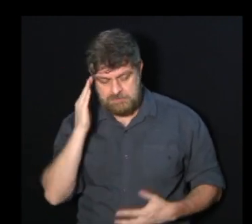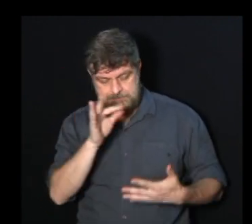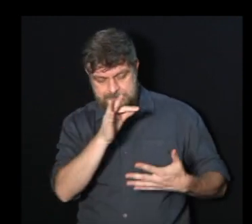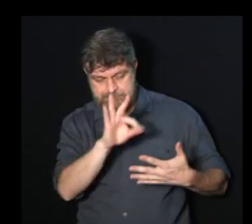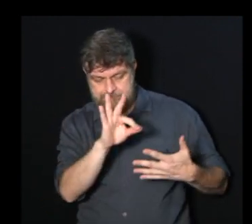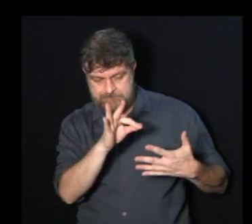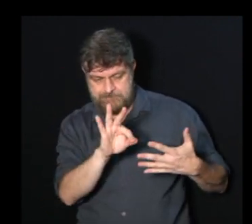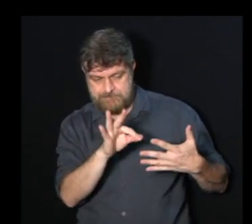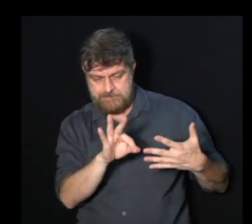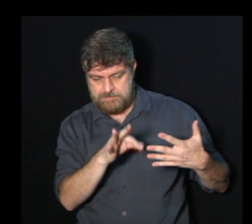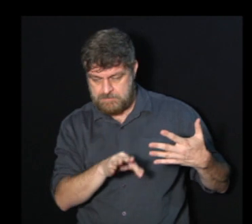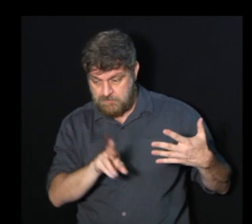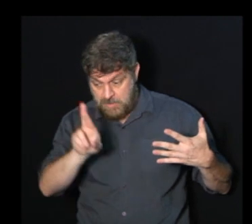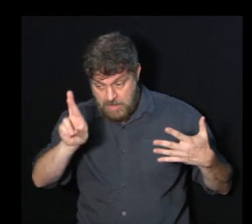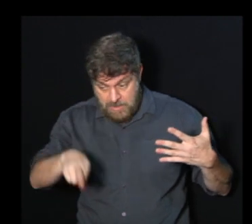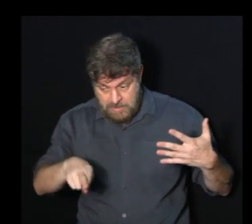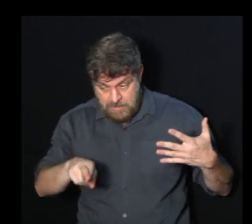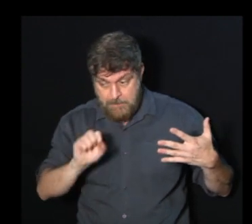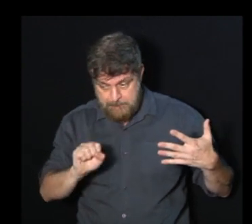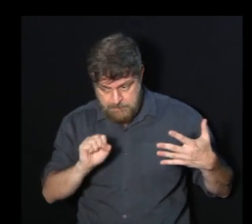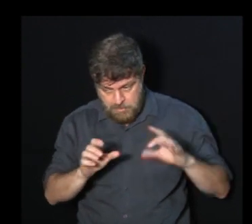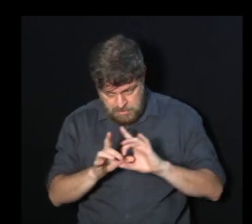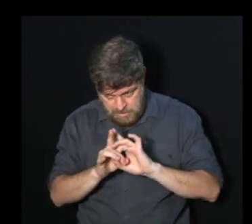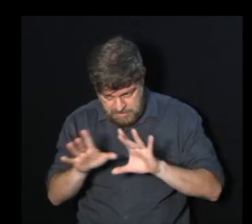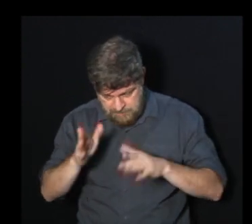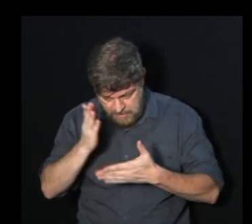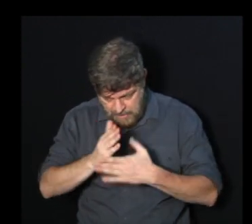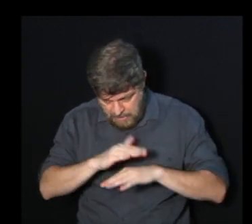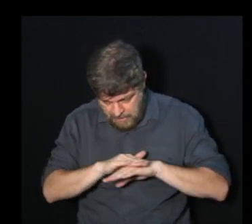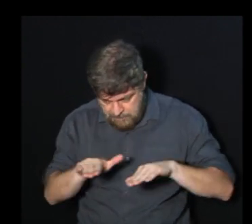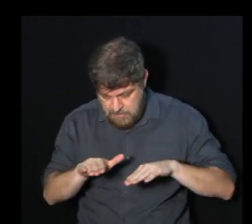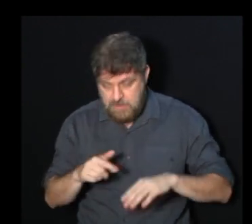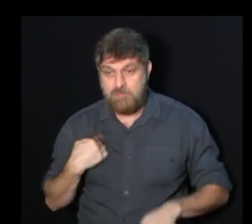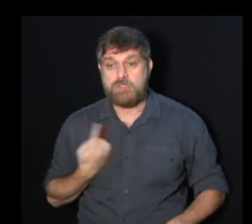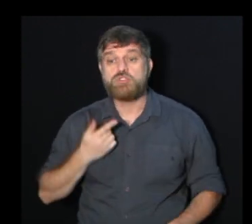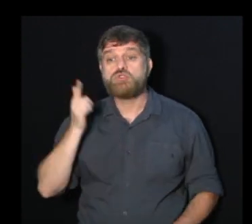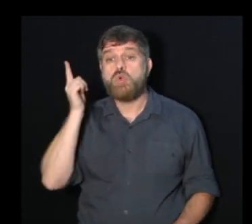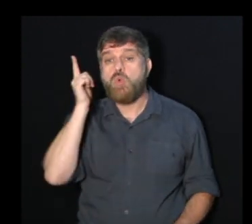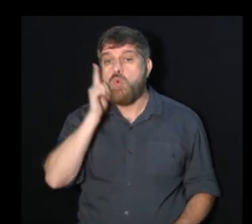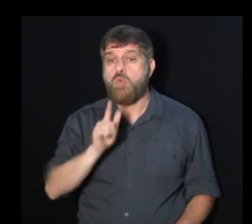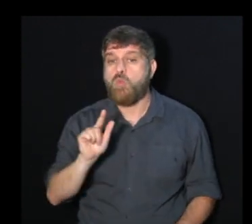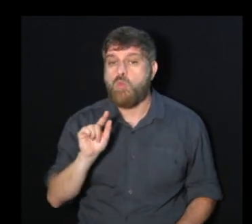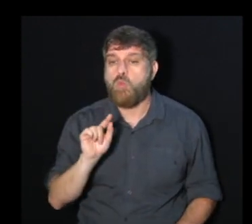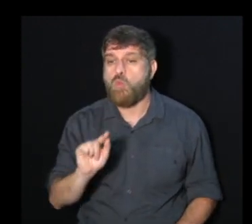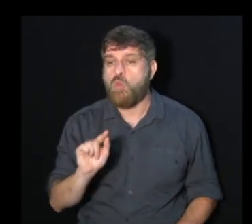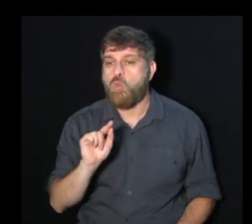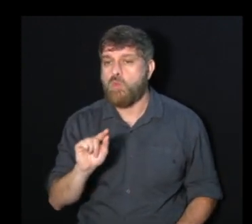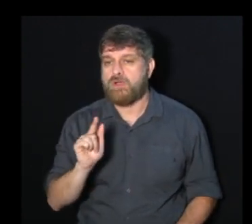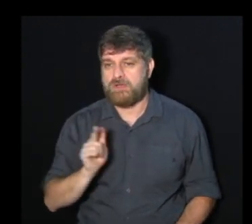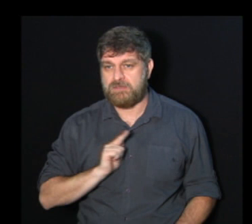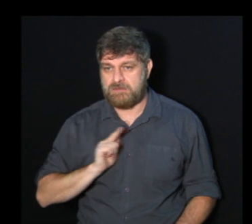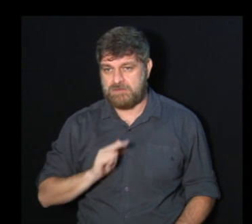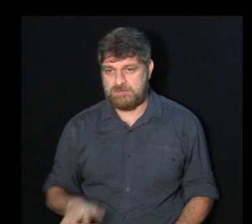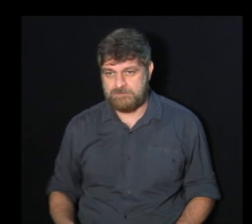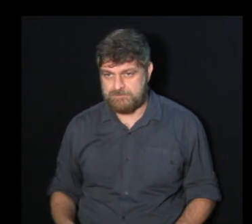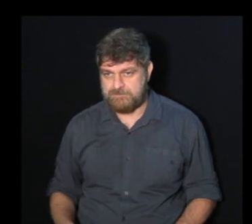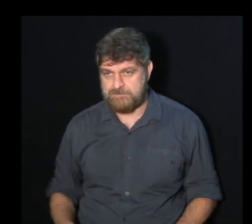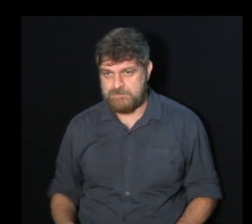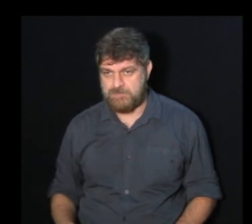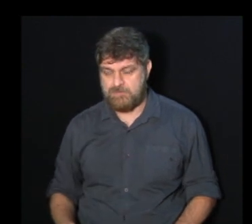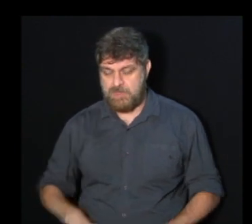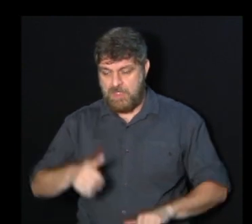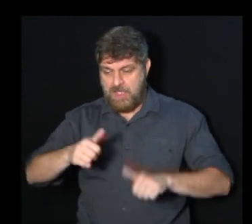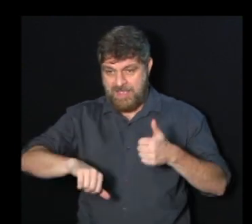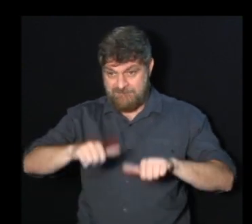se realmente está ok. Então, quando a gente consegue, né? Então, o ideal é fazer o critério de